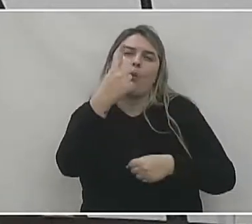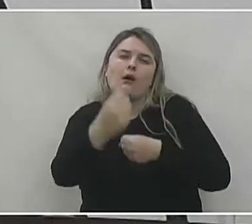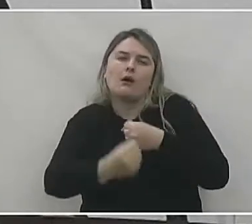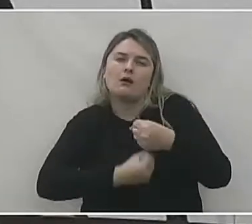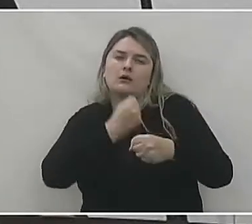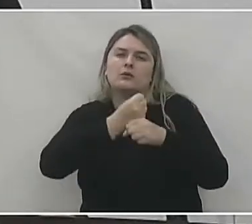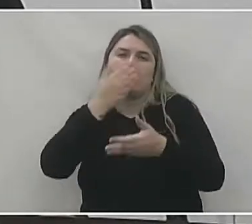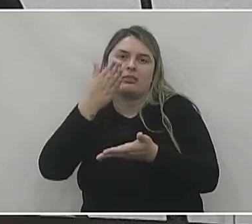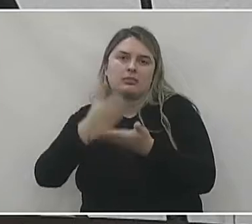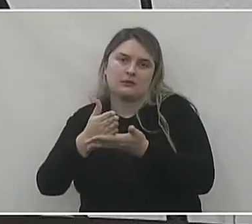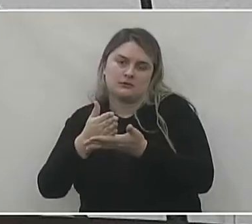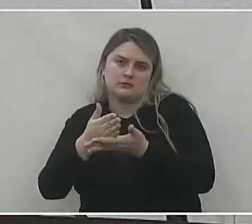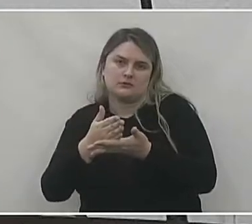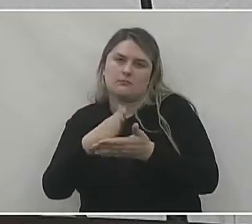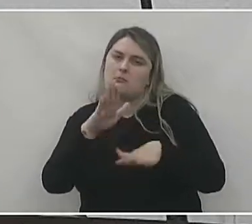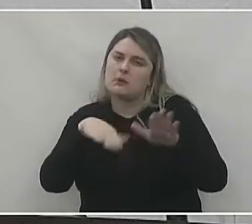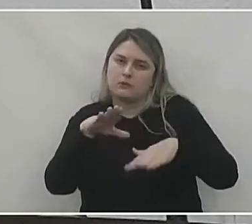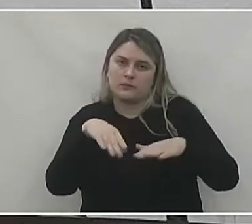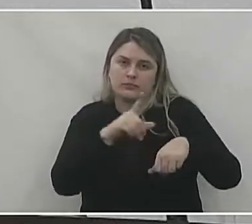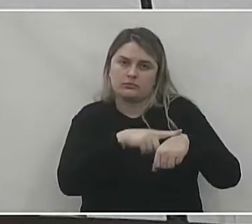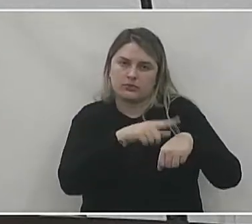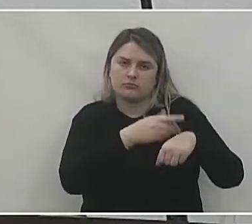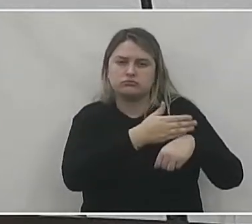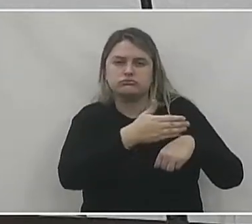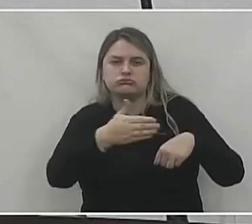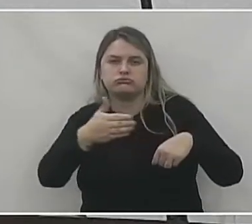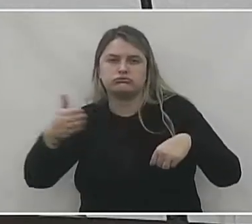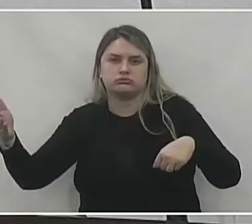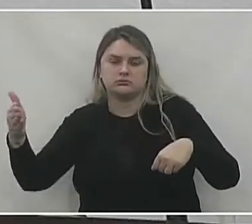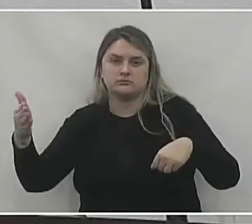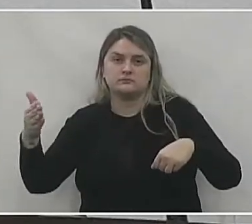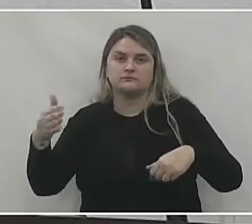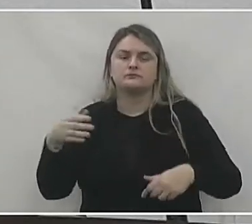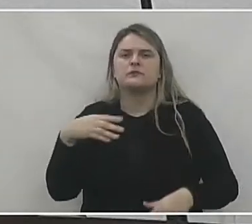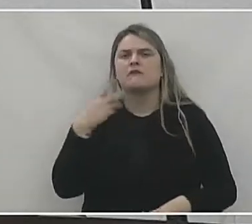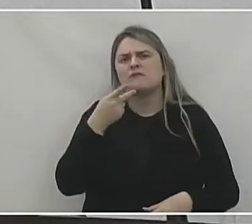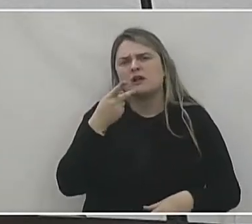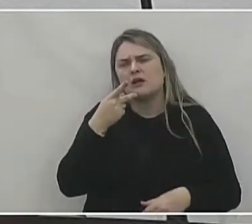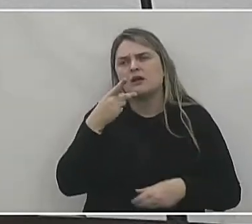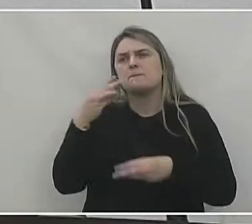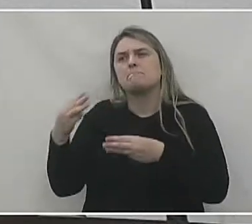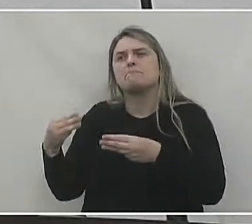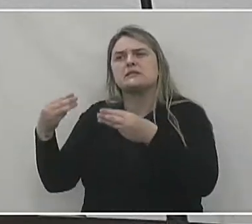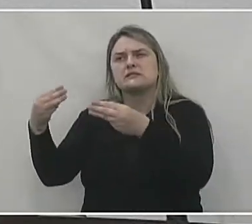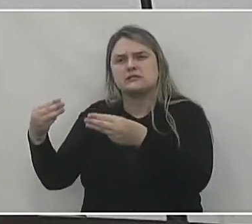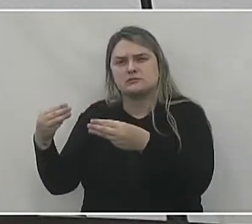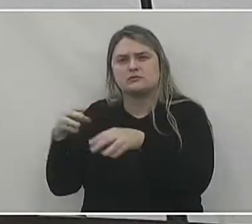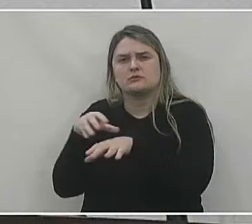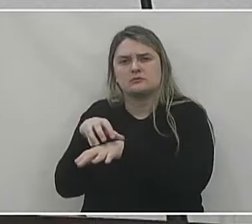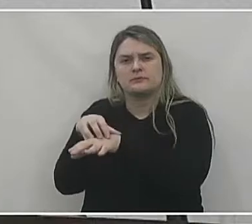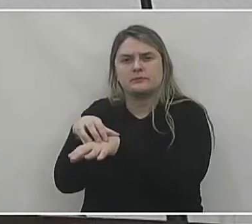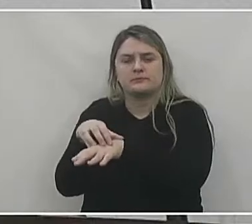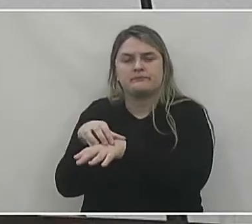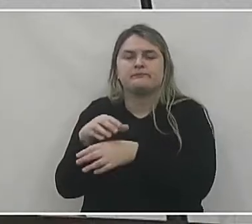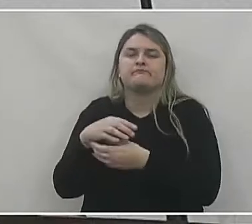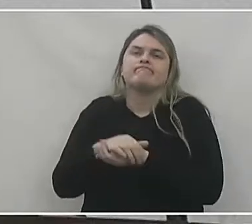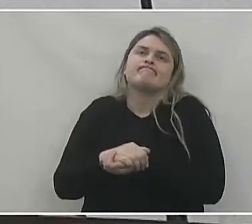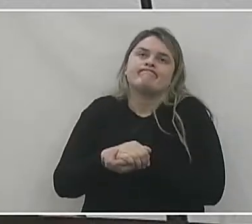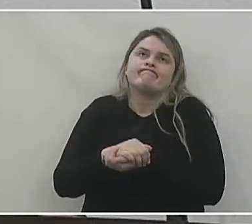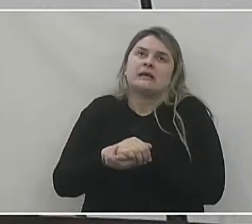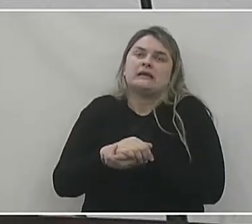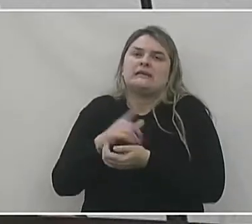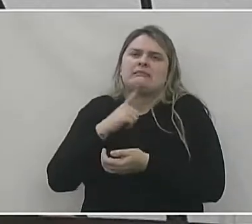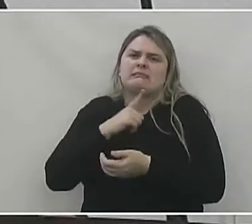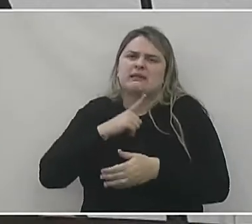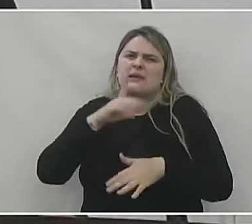meio. Mas aí eu falei para o ministro que tem pelo menos